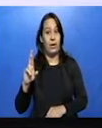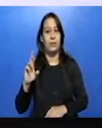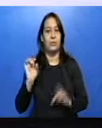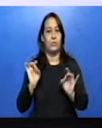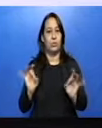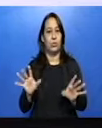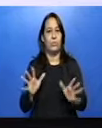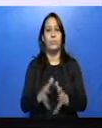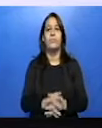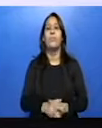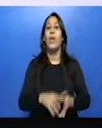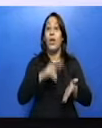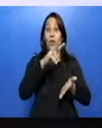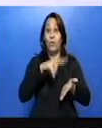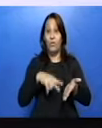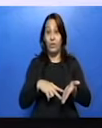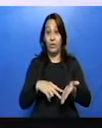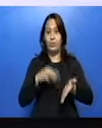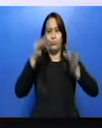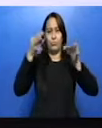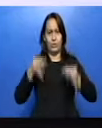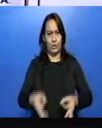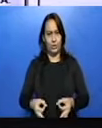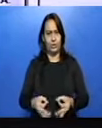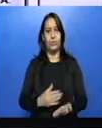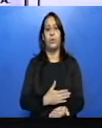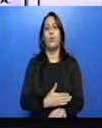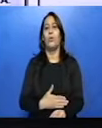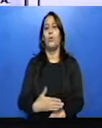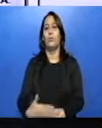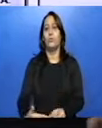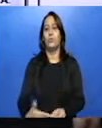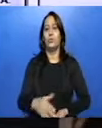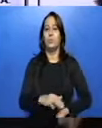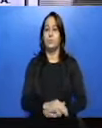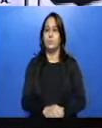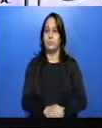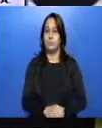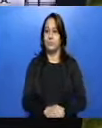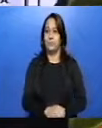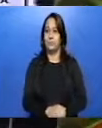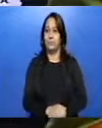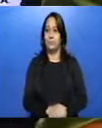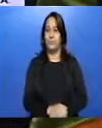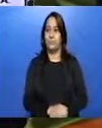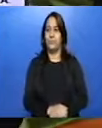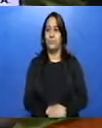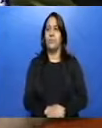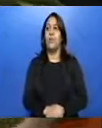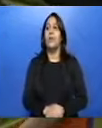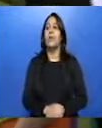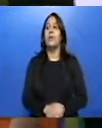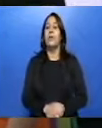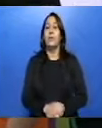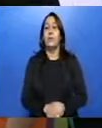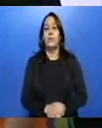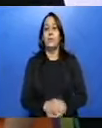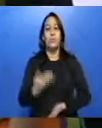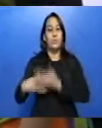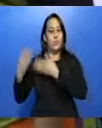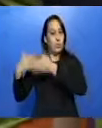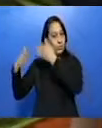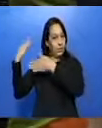Conferiu? Anotou certinho? Partiu, então? Vamos ver tudo isso que aprendemos. O